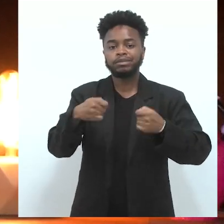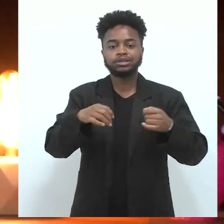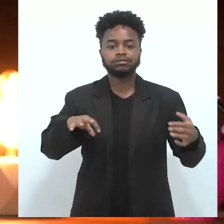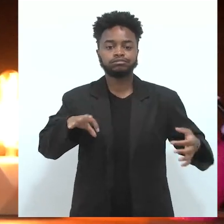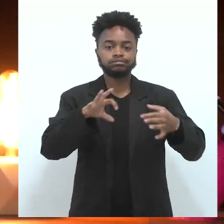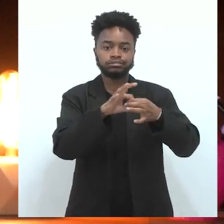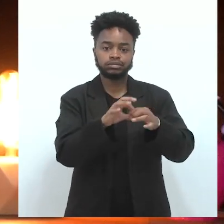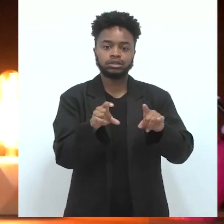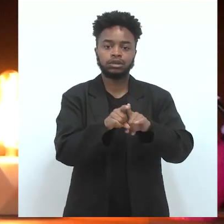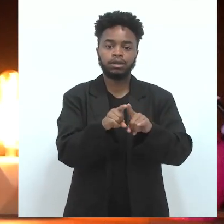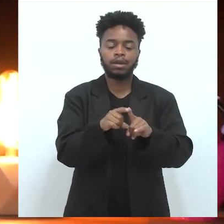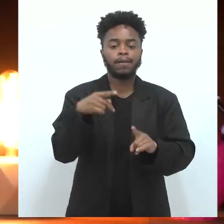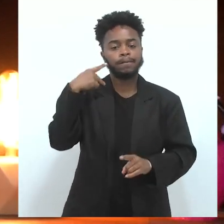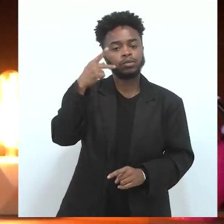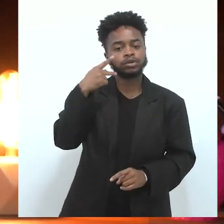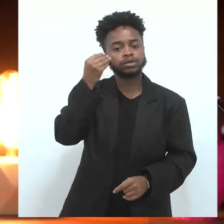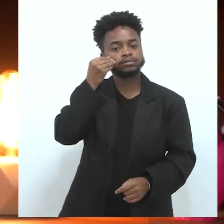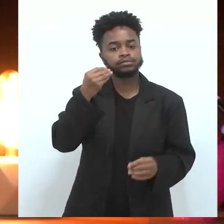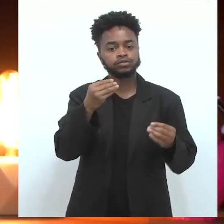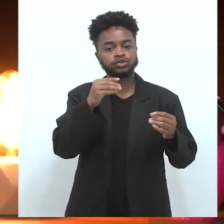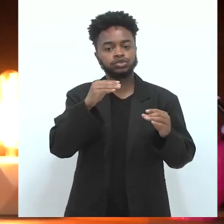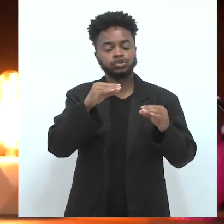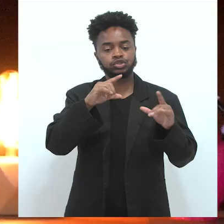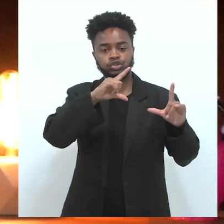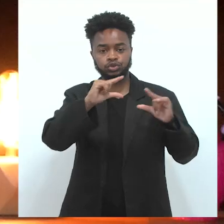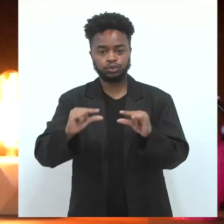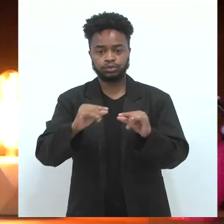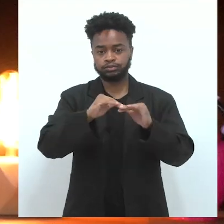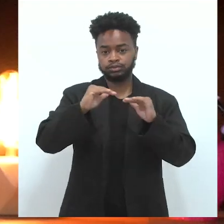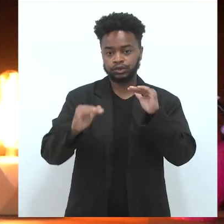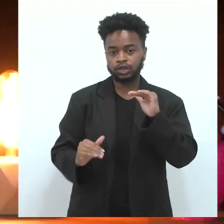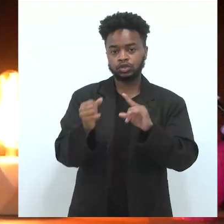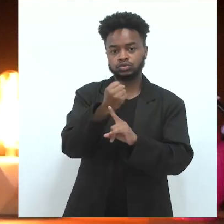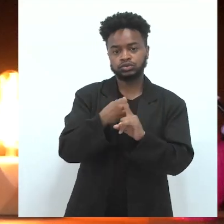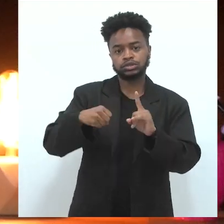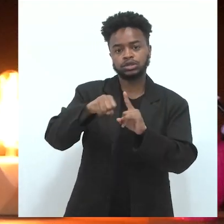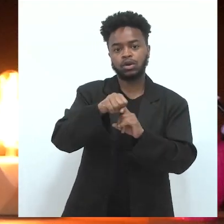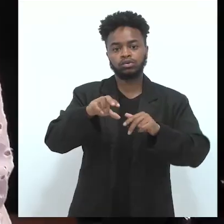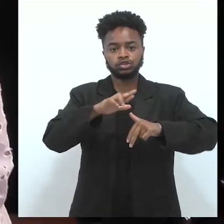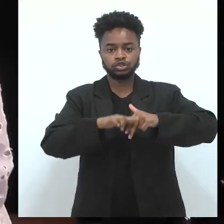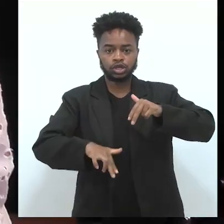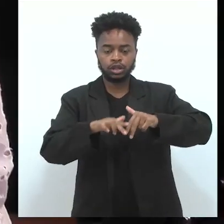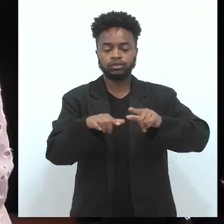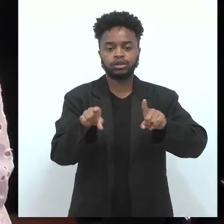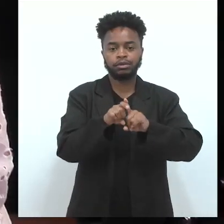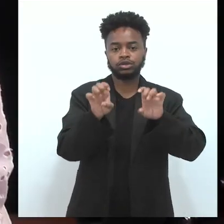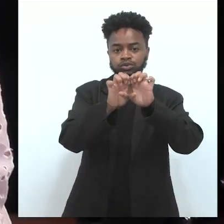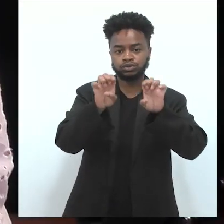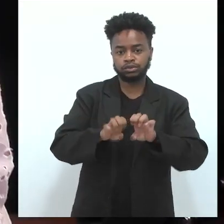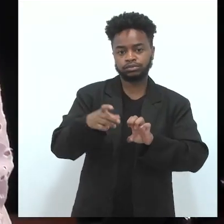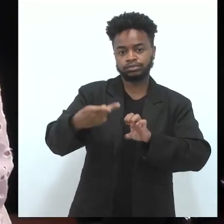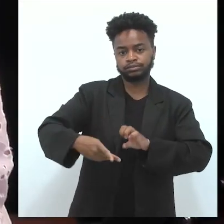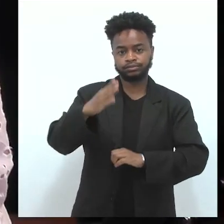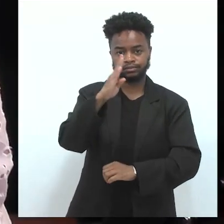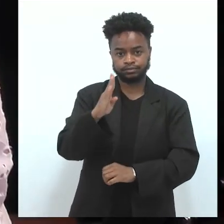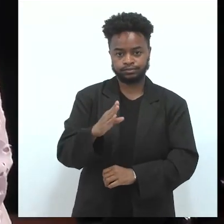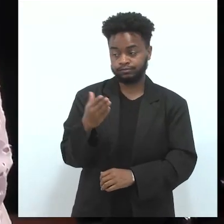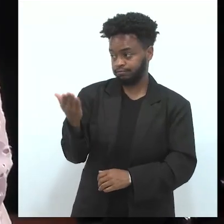elas precisam estar alinhadas também com políticas de redução das desigualdades sociais, de gênero e estruturais do nosso